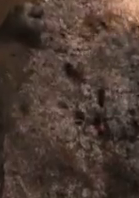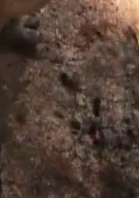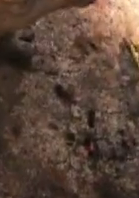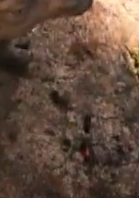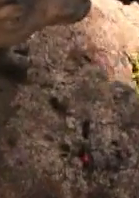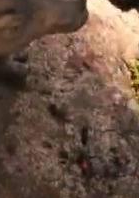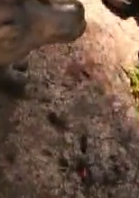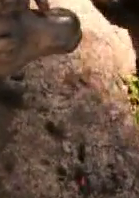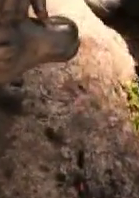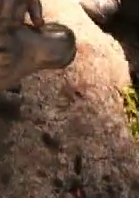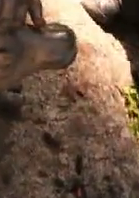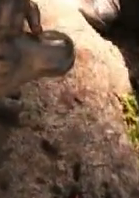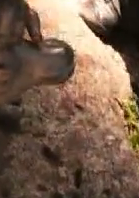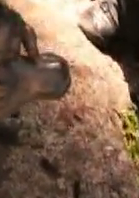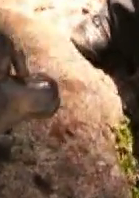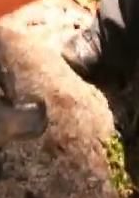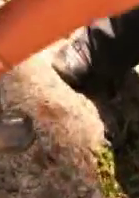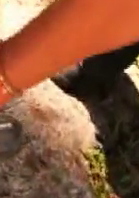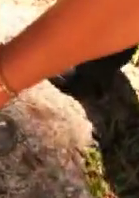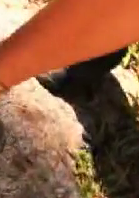escultura.